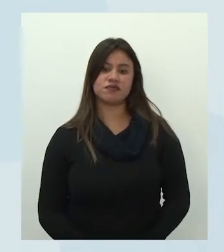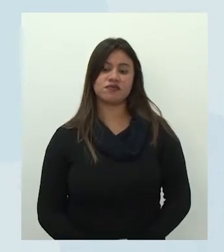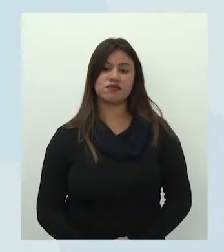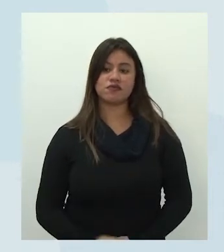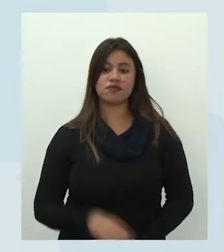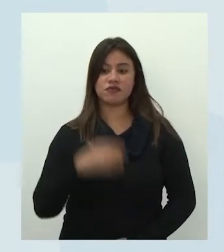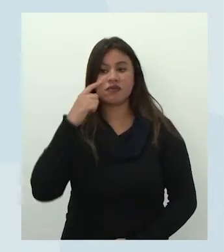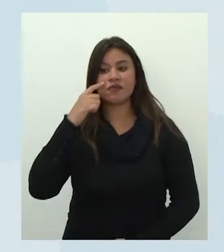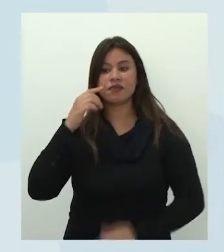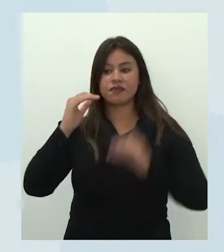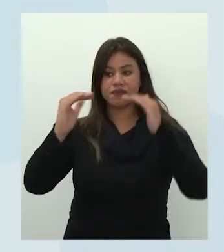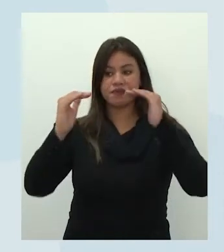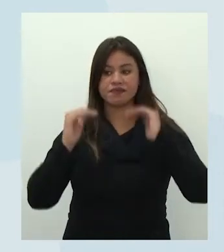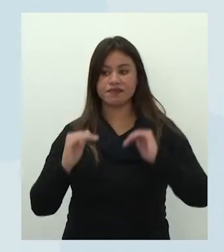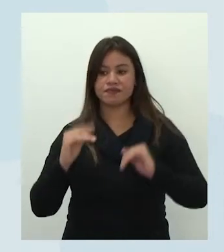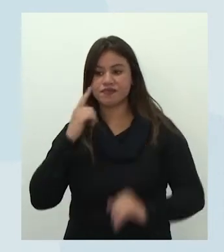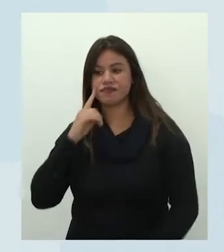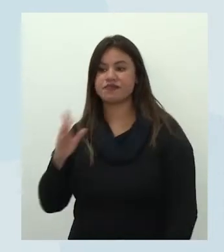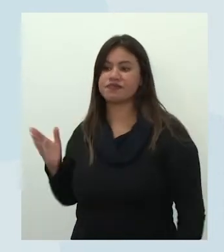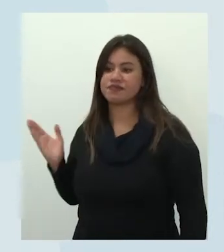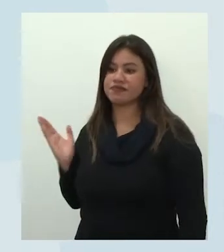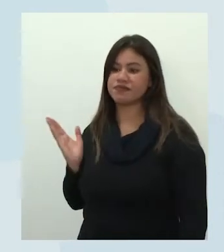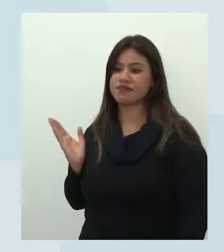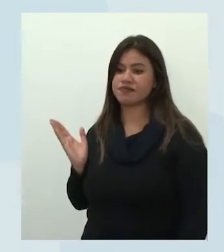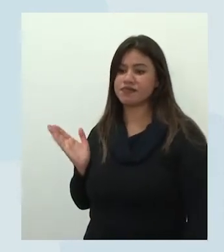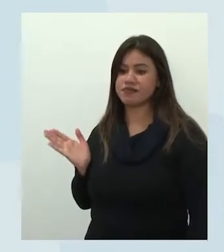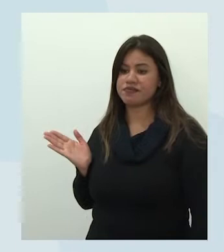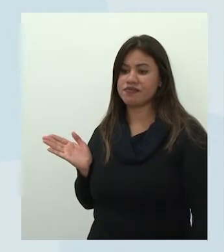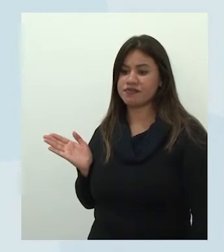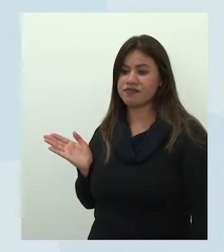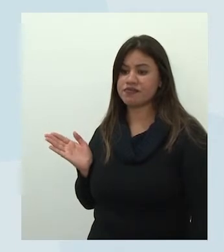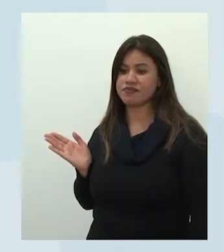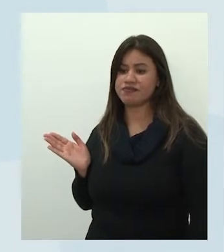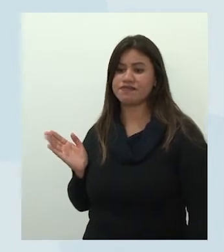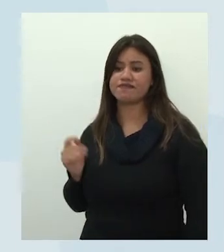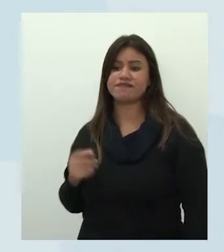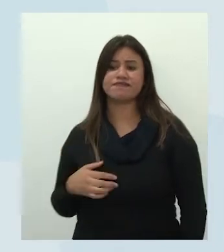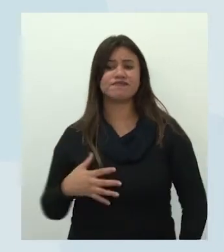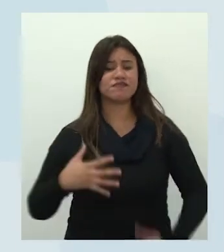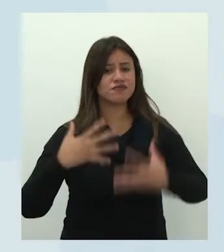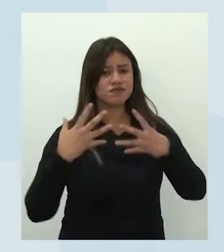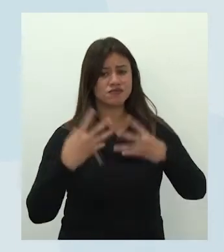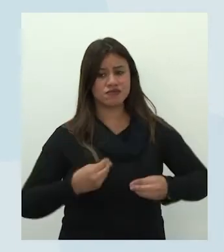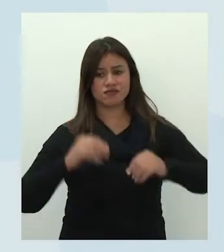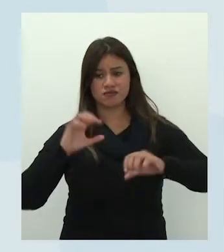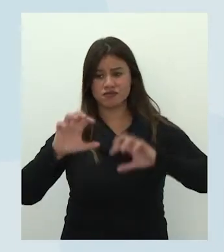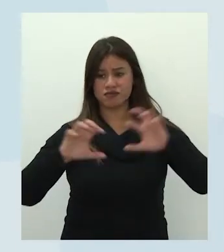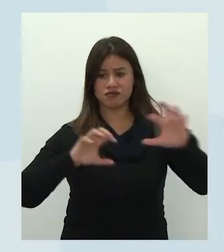que estarão com muitos idosos é imensa, e nós estaremos